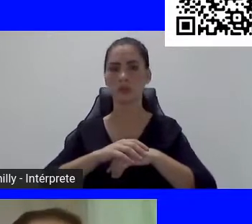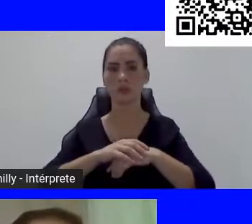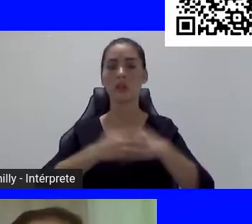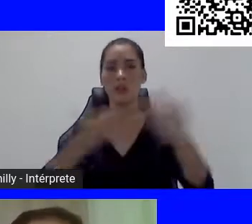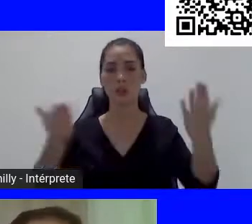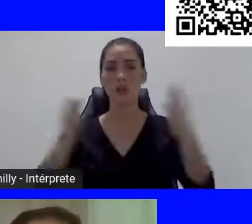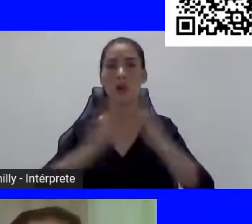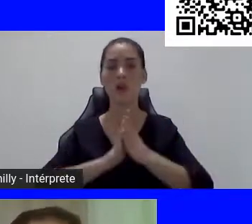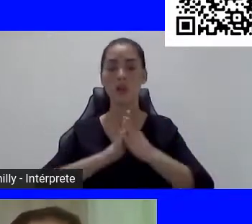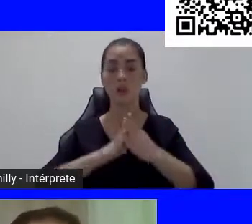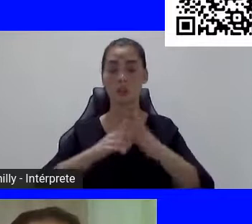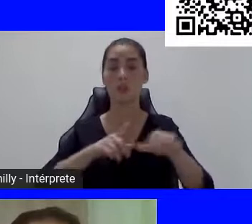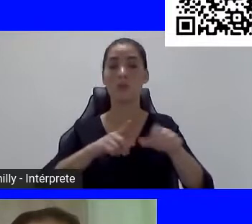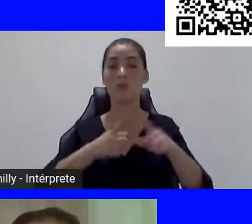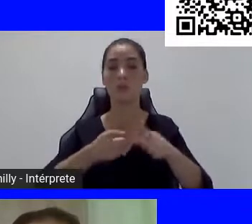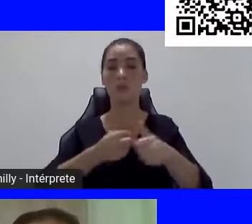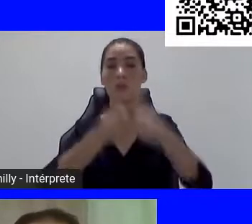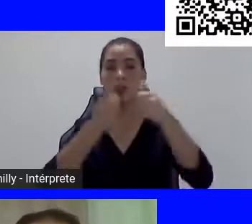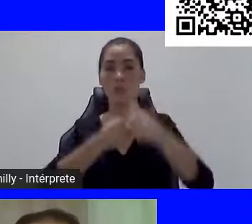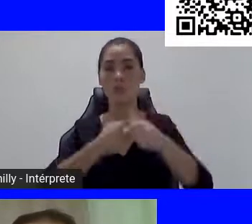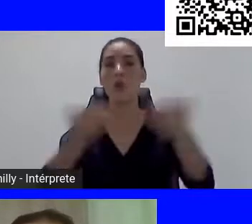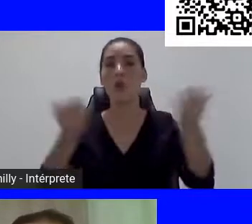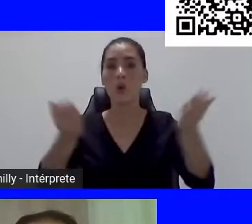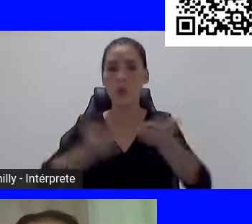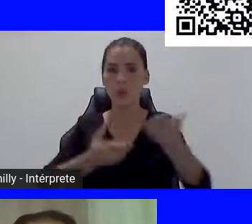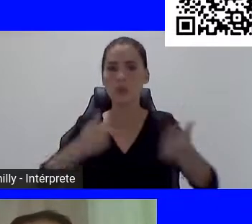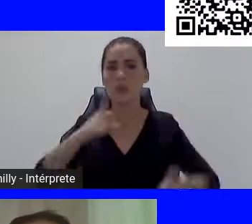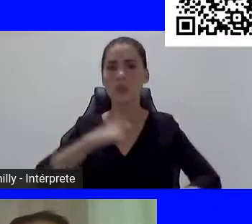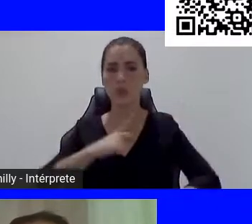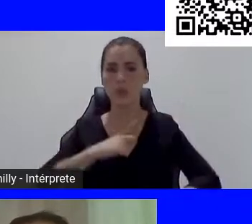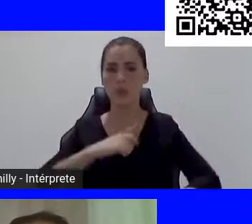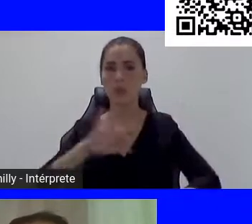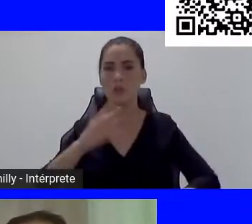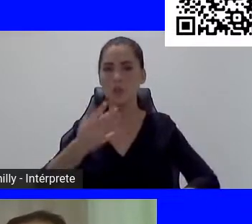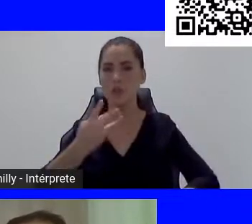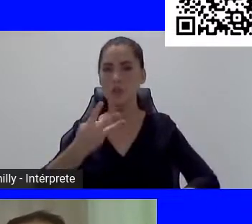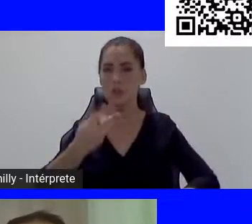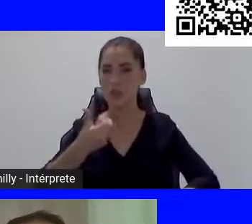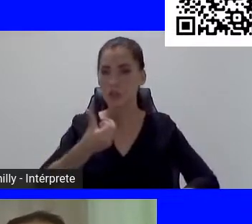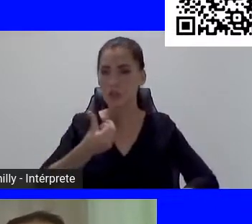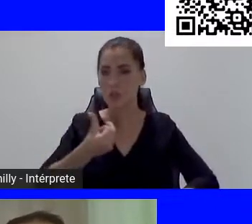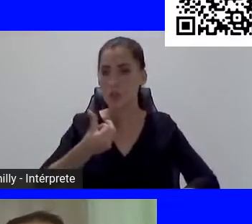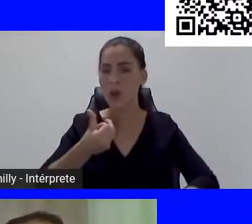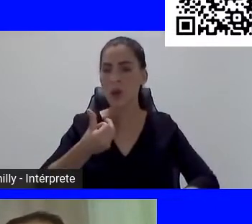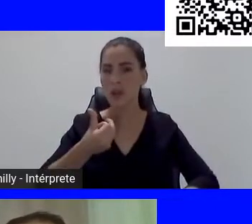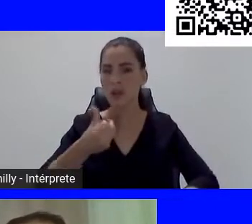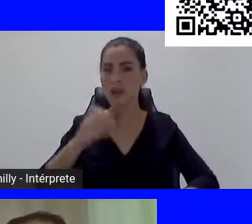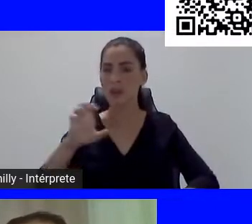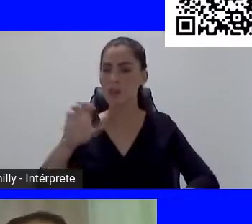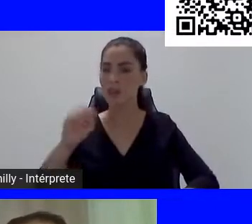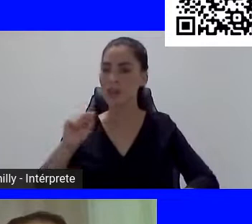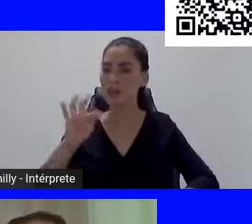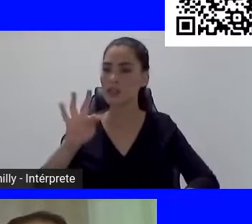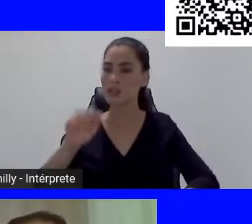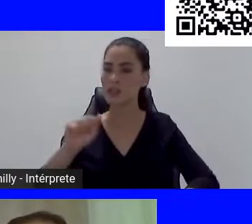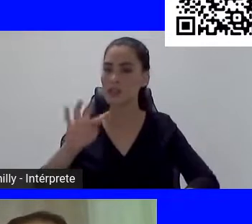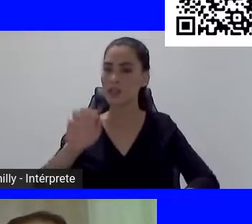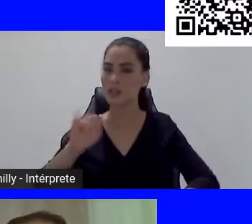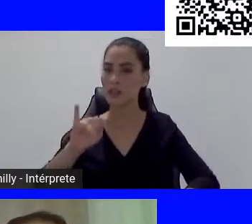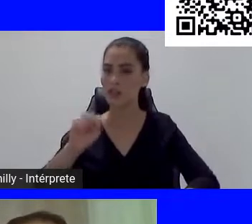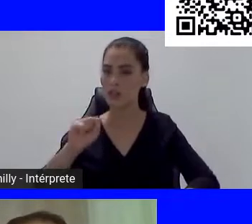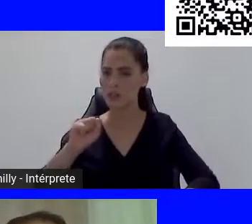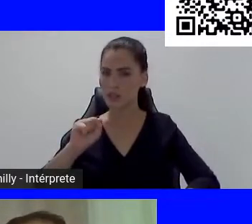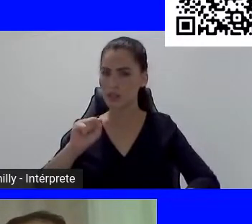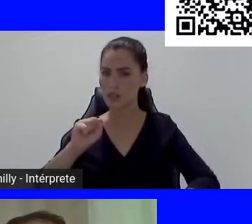primeiro momento, nós temos hoje uma média de 46 estatais, mais 150 subsidiárias. Será que o Brasil precisa de